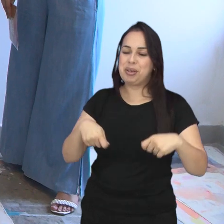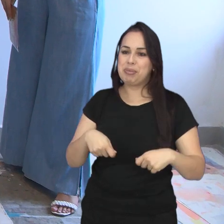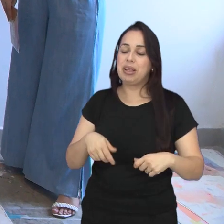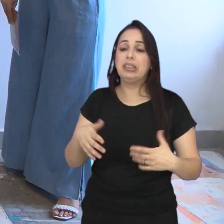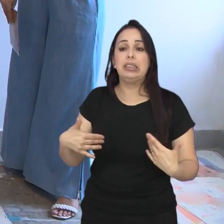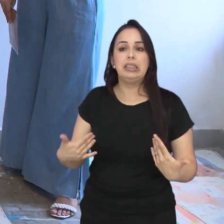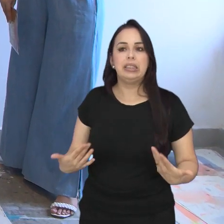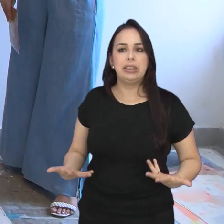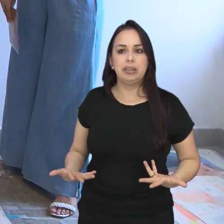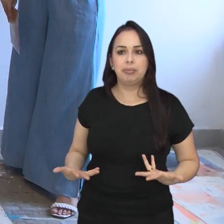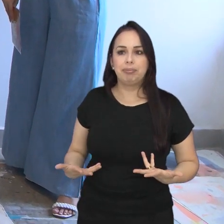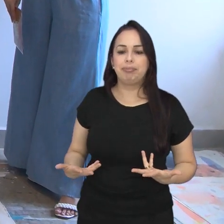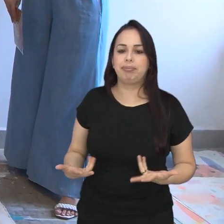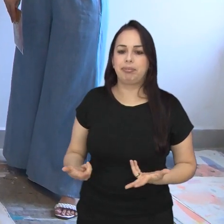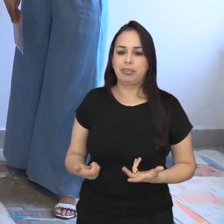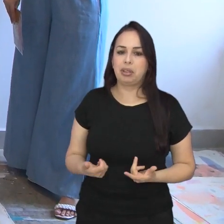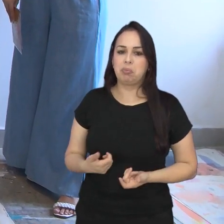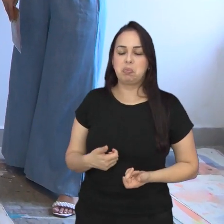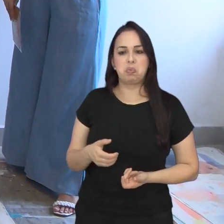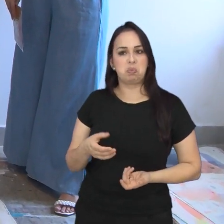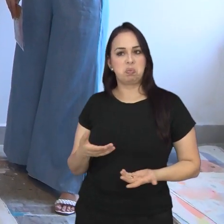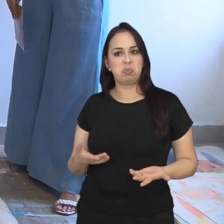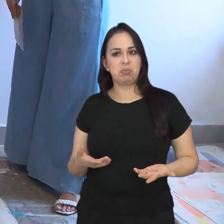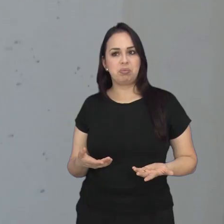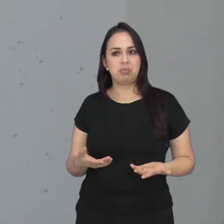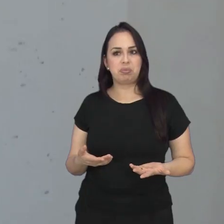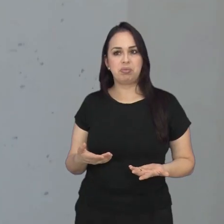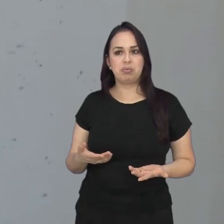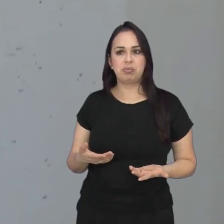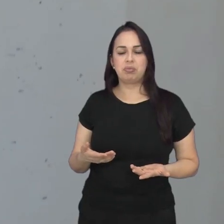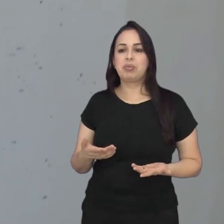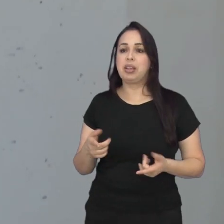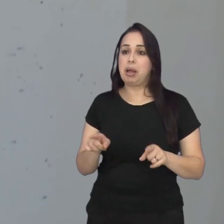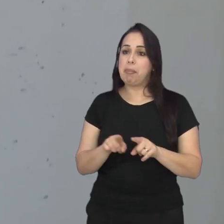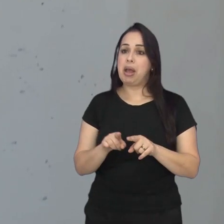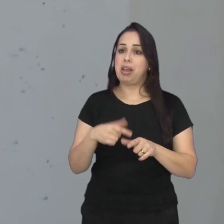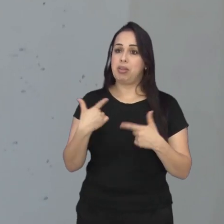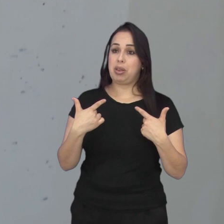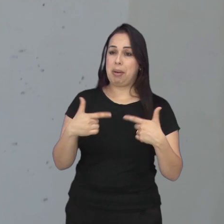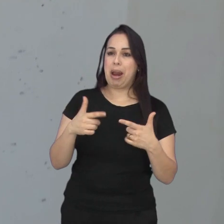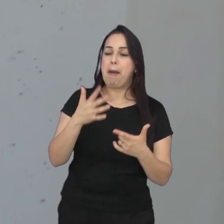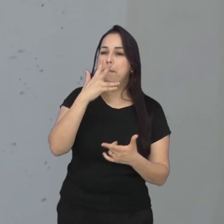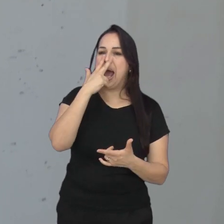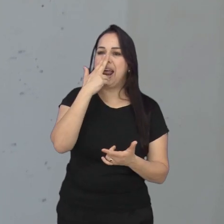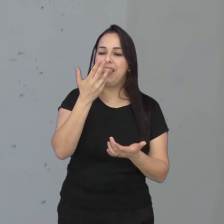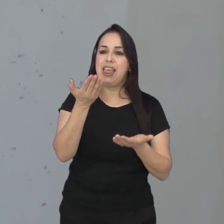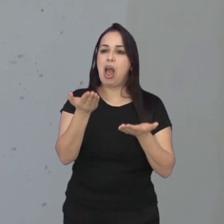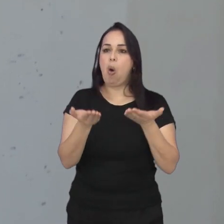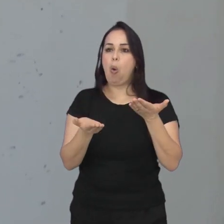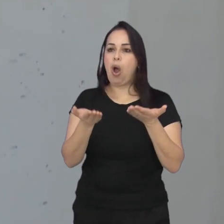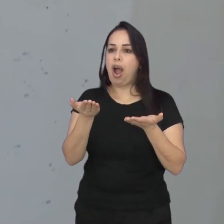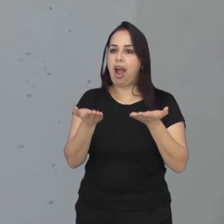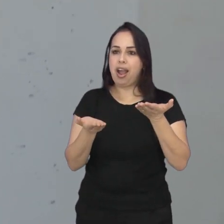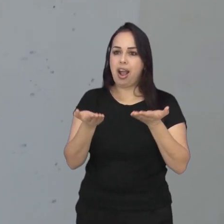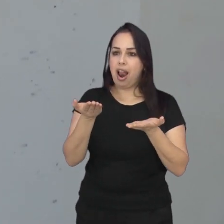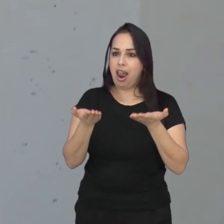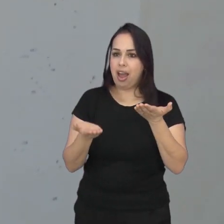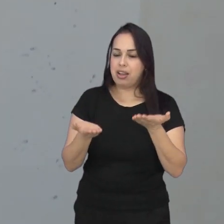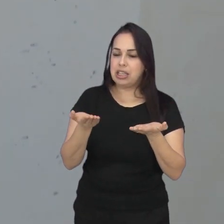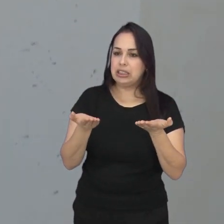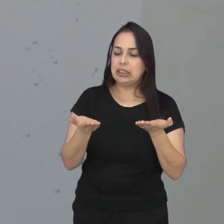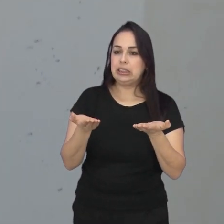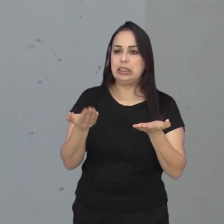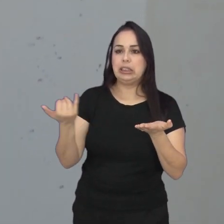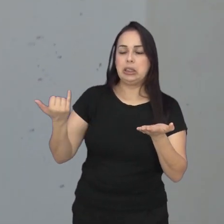né? Então, não sei, eu gosto muito de trabalhar com a questão do equilíbrio, por